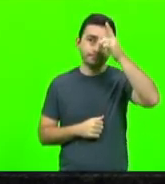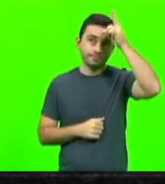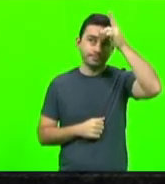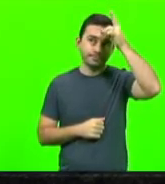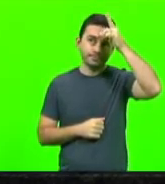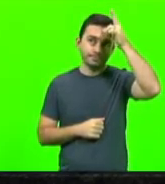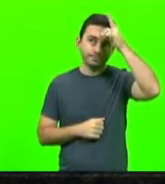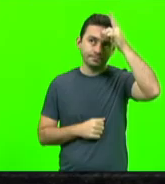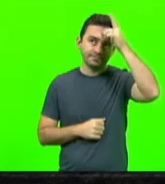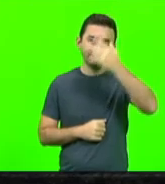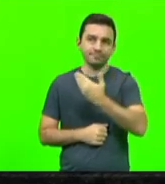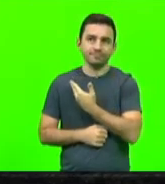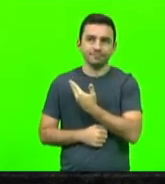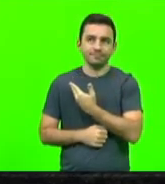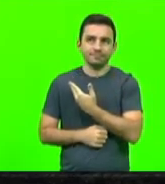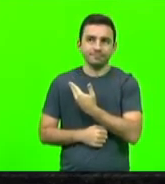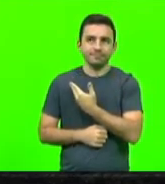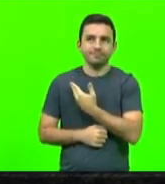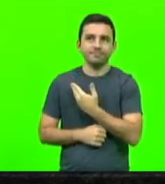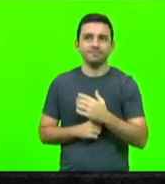nosso colega de bancada.